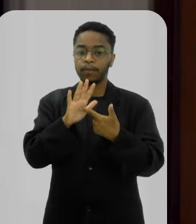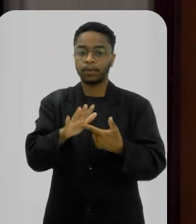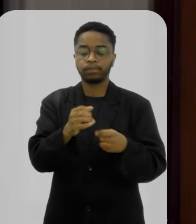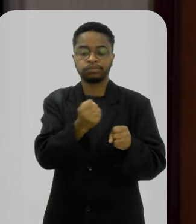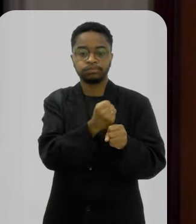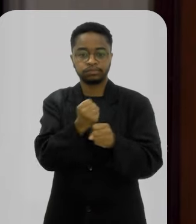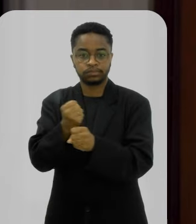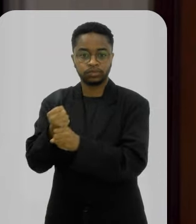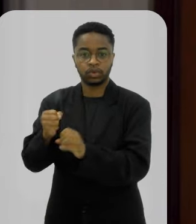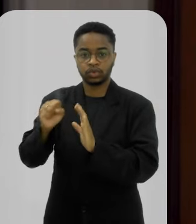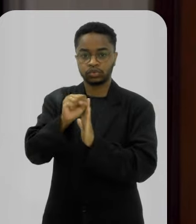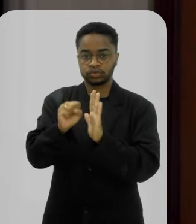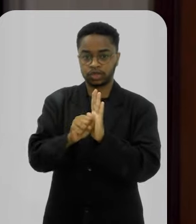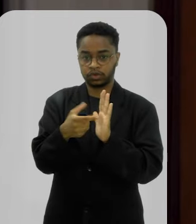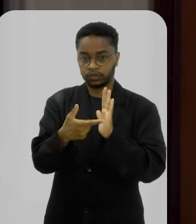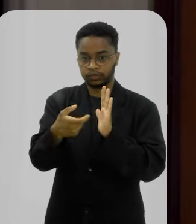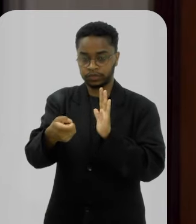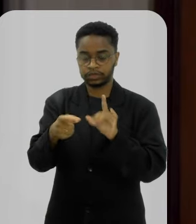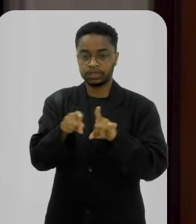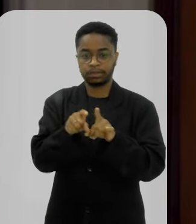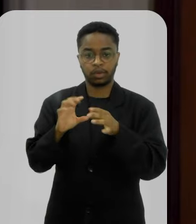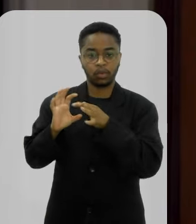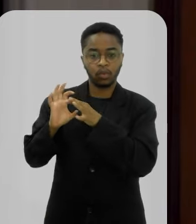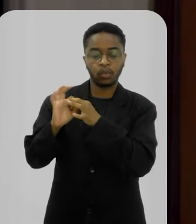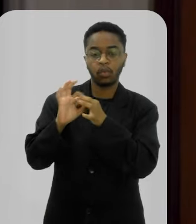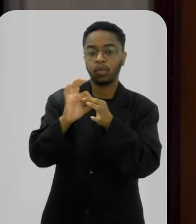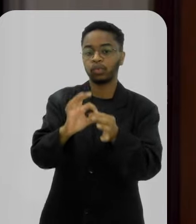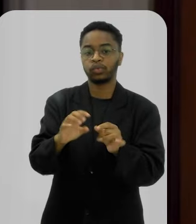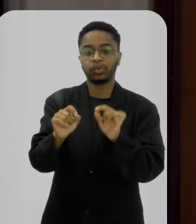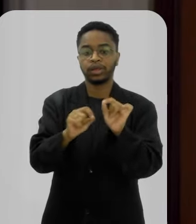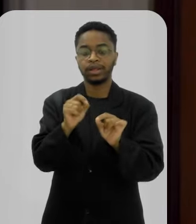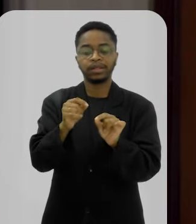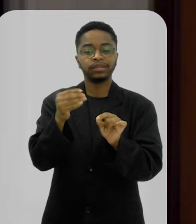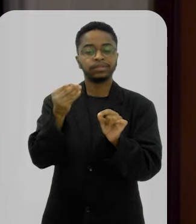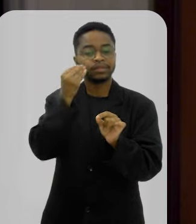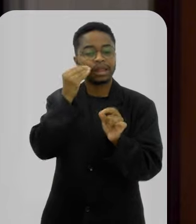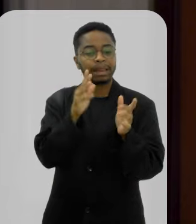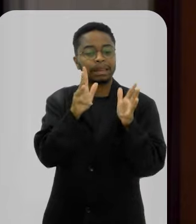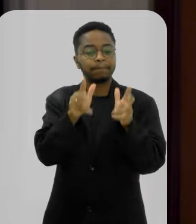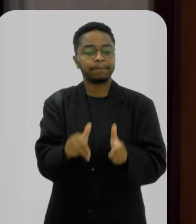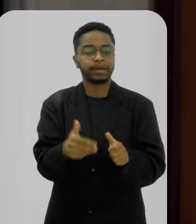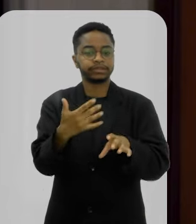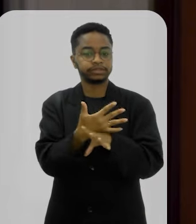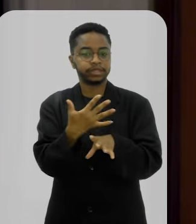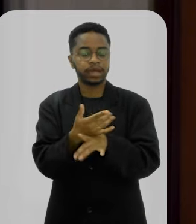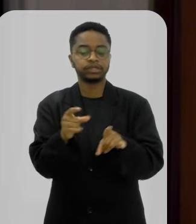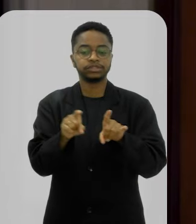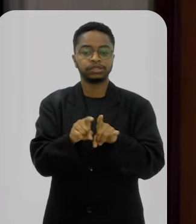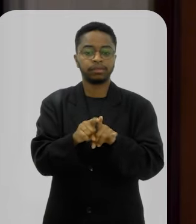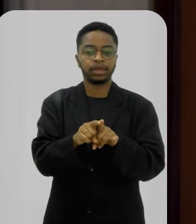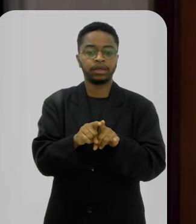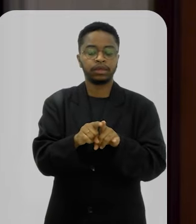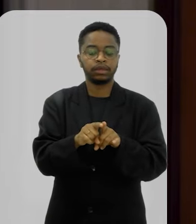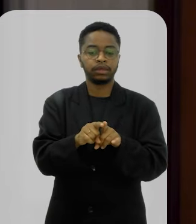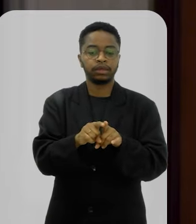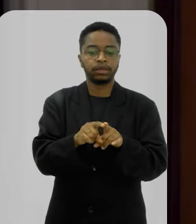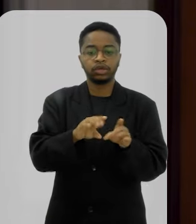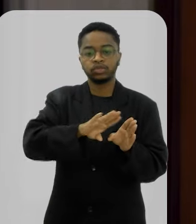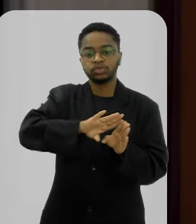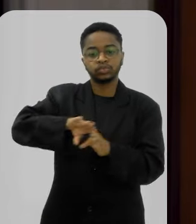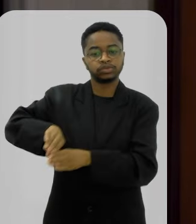urbanas promovidas por ele no início do século XX, em todo aquele contexto de higienismo, de